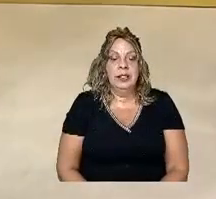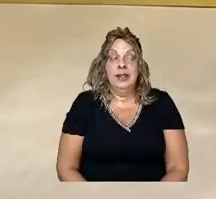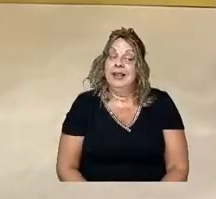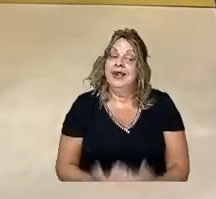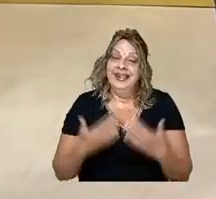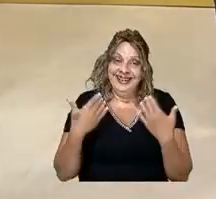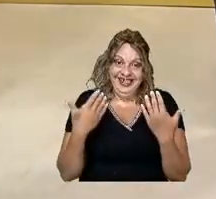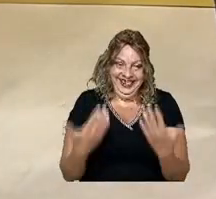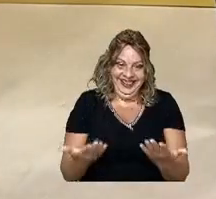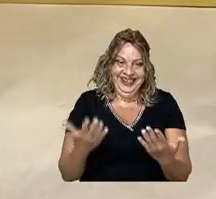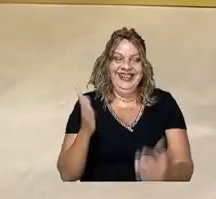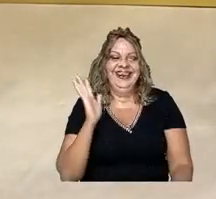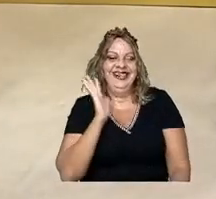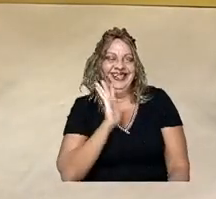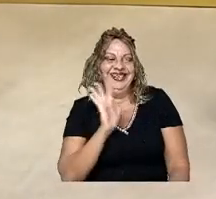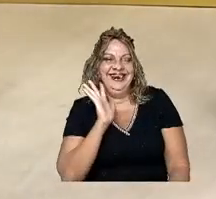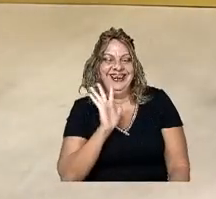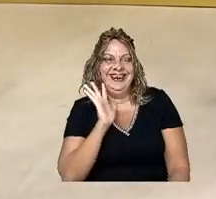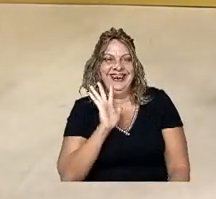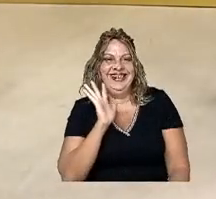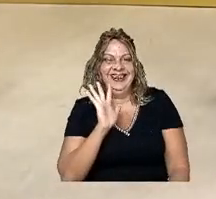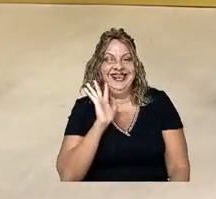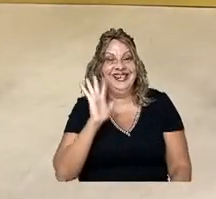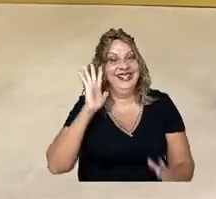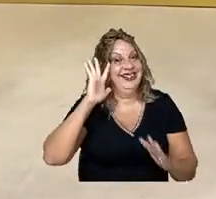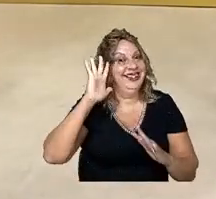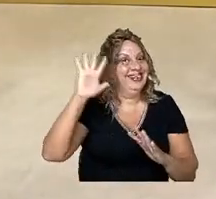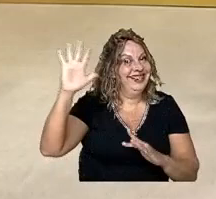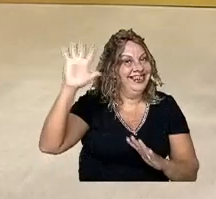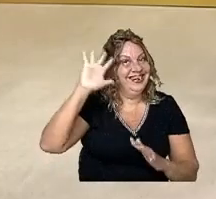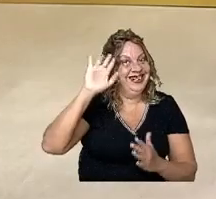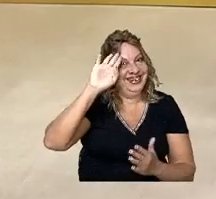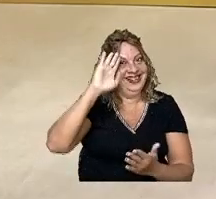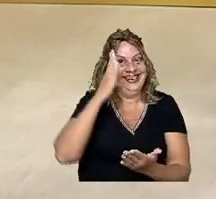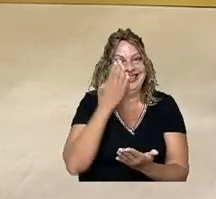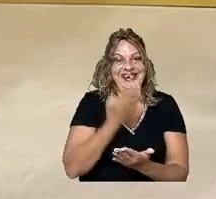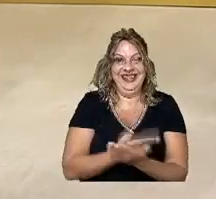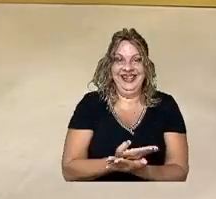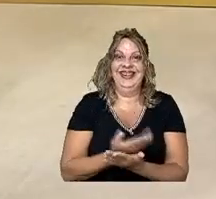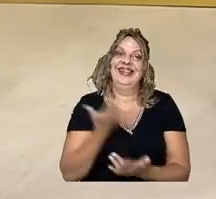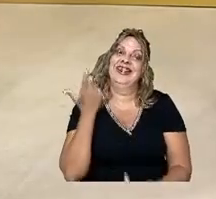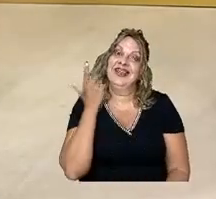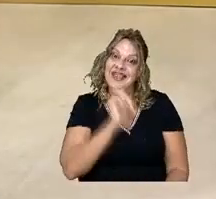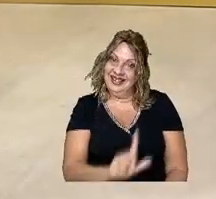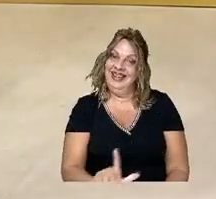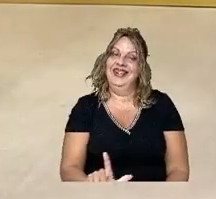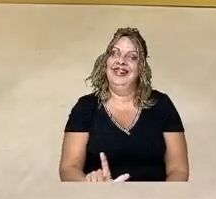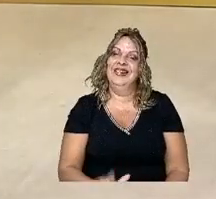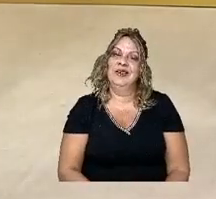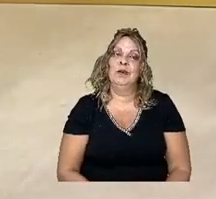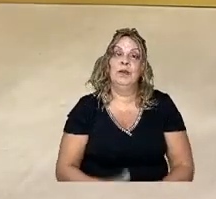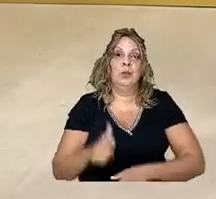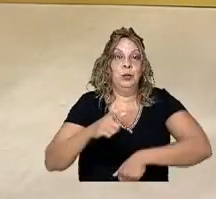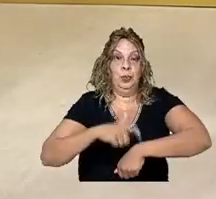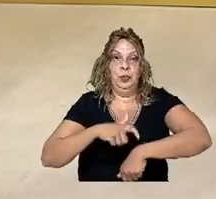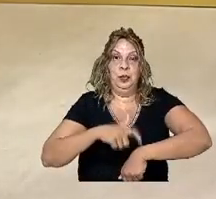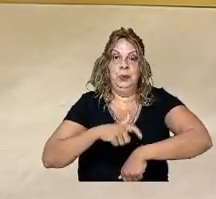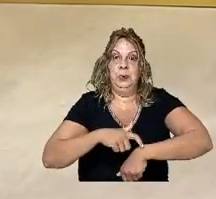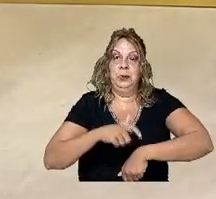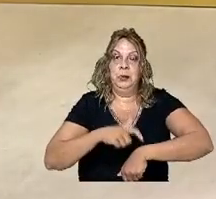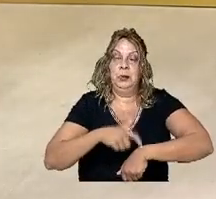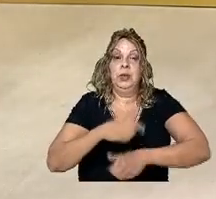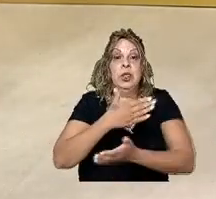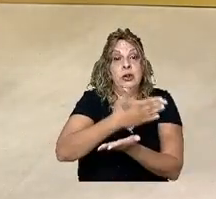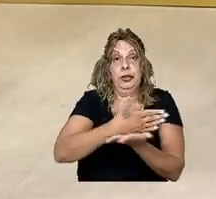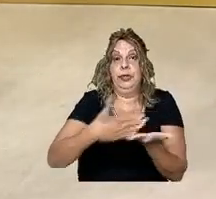Olha aí que bacana, hein? Sonhar, acreditar, adquirir o seu título e ganhar. É isso aí, ó. É aquele momento clássico, né?